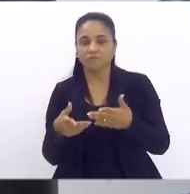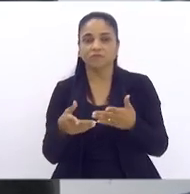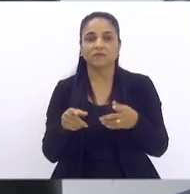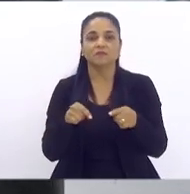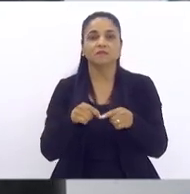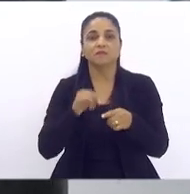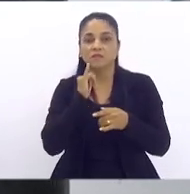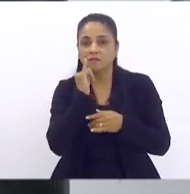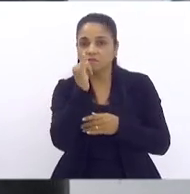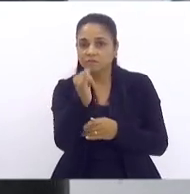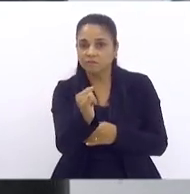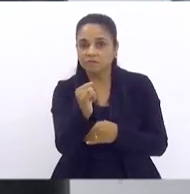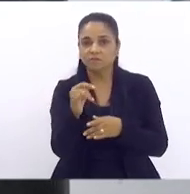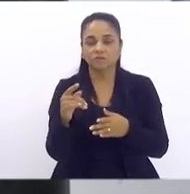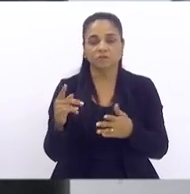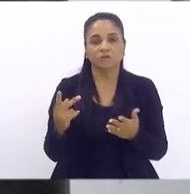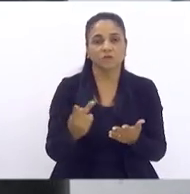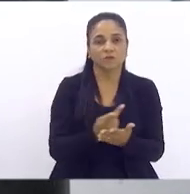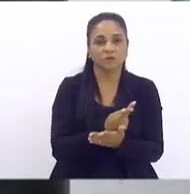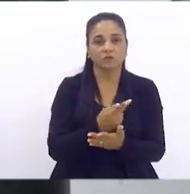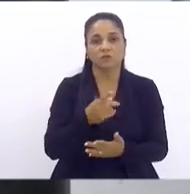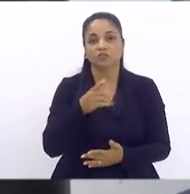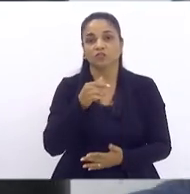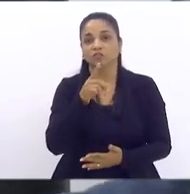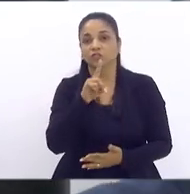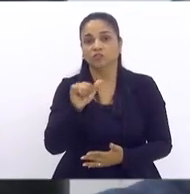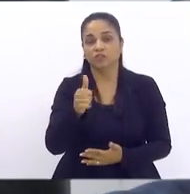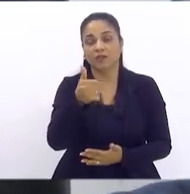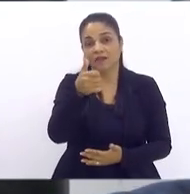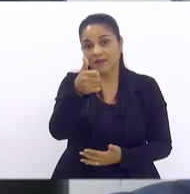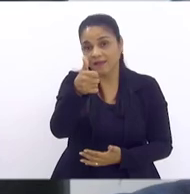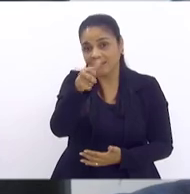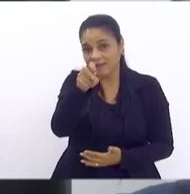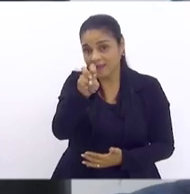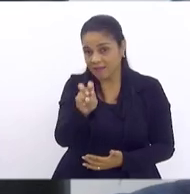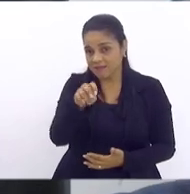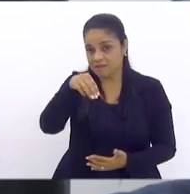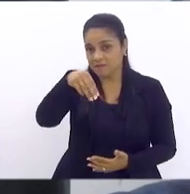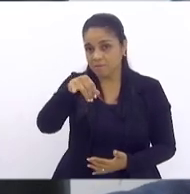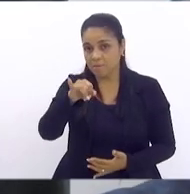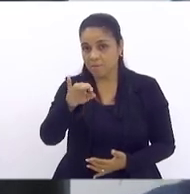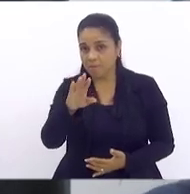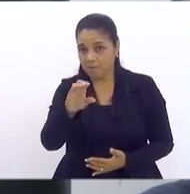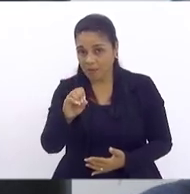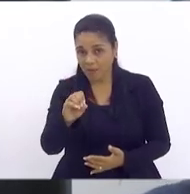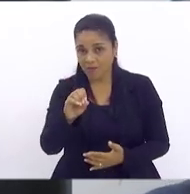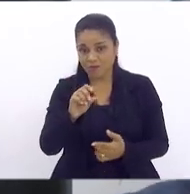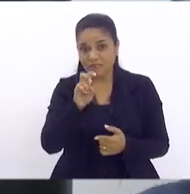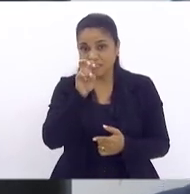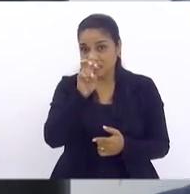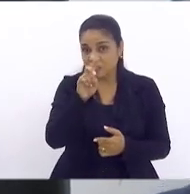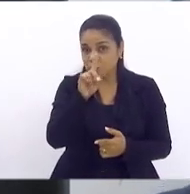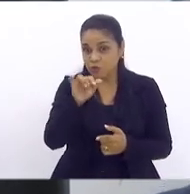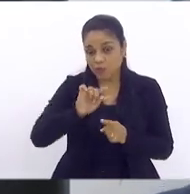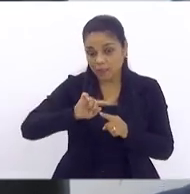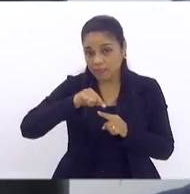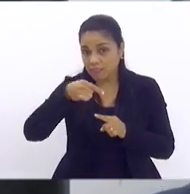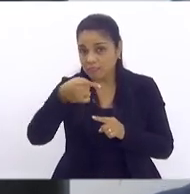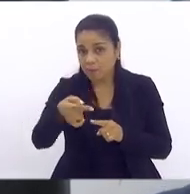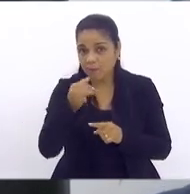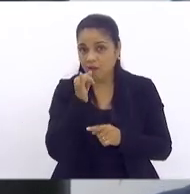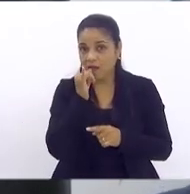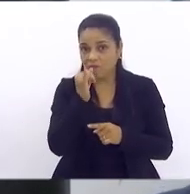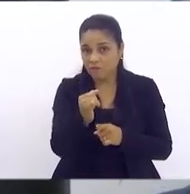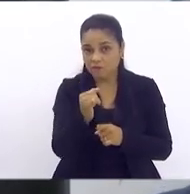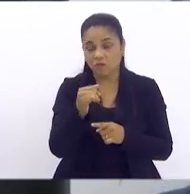apenas 15 de maio, ou melhor dizendo, 5 dias depois. Quer dizer, se a Marinha e o INEA não entram, vamos dizer assim,